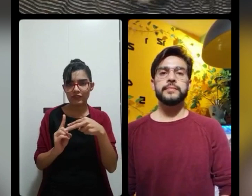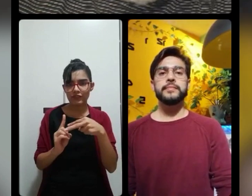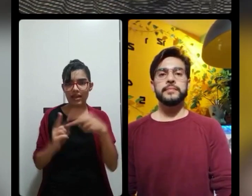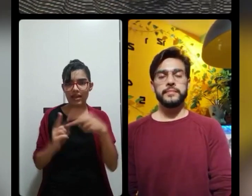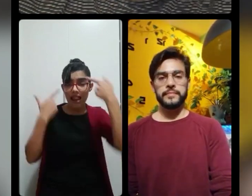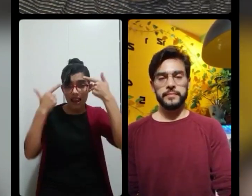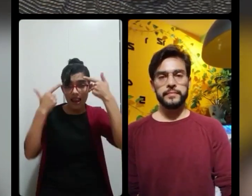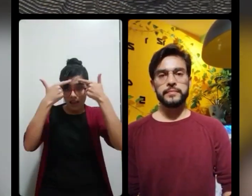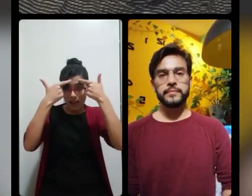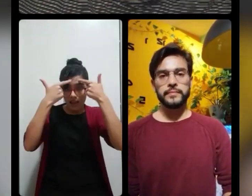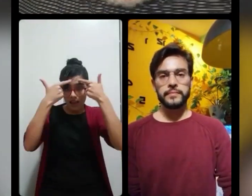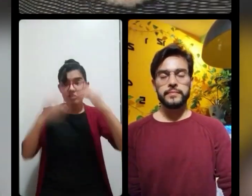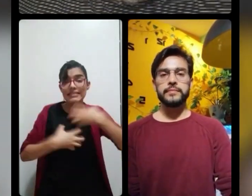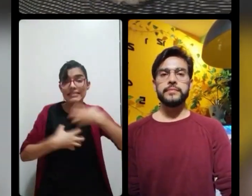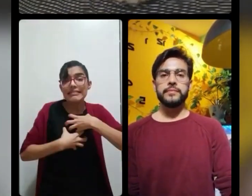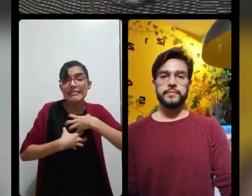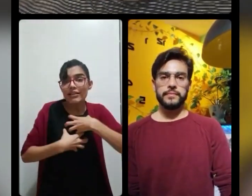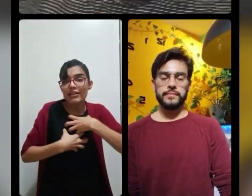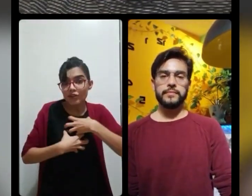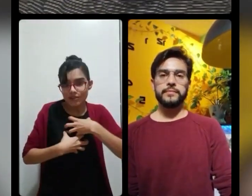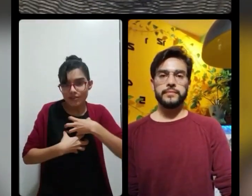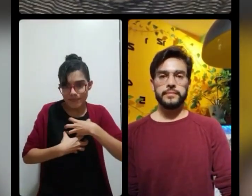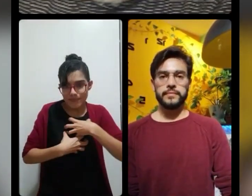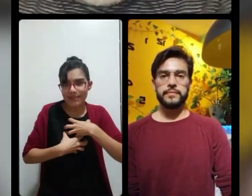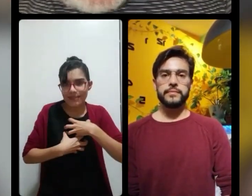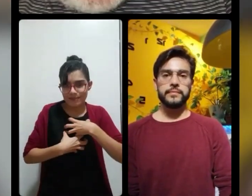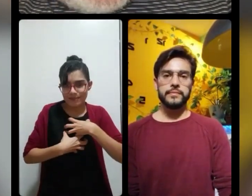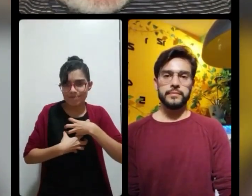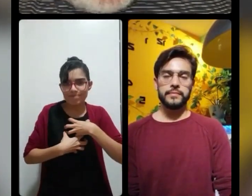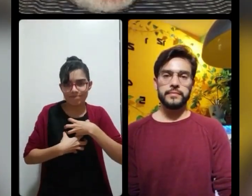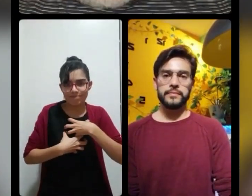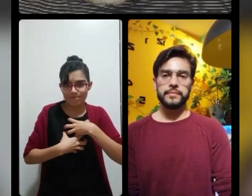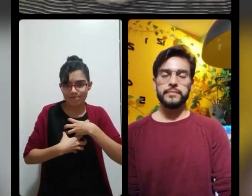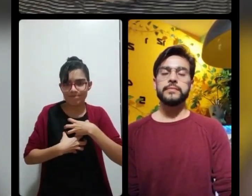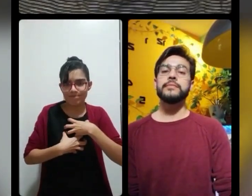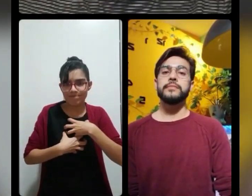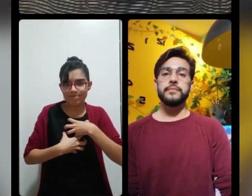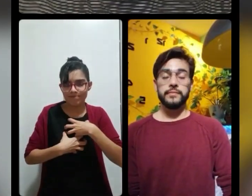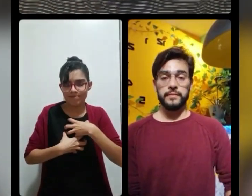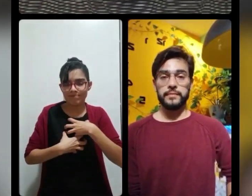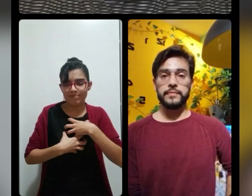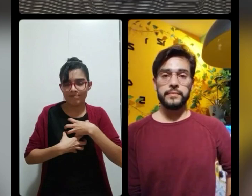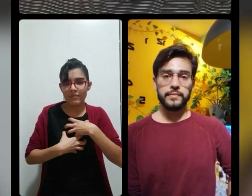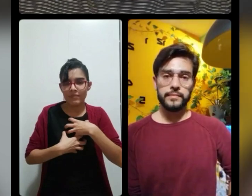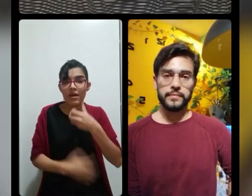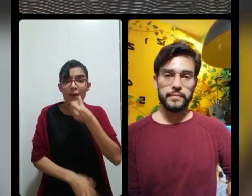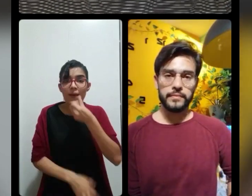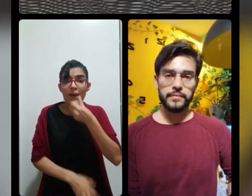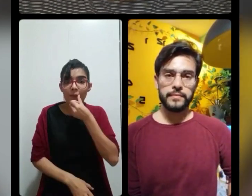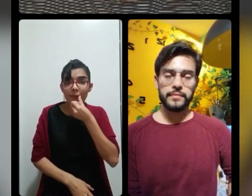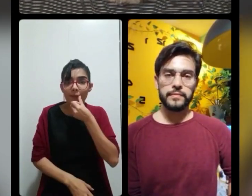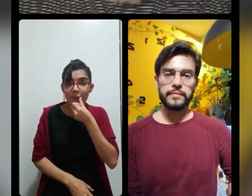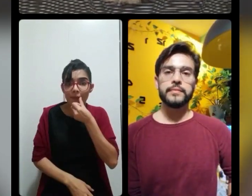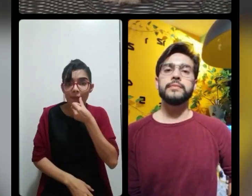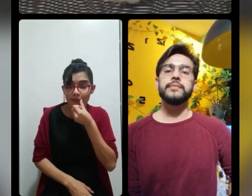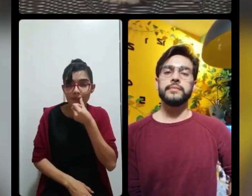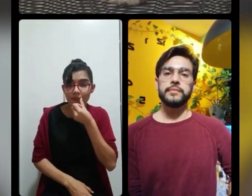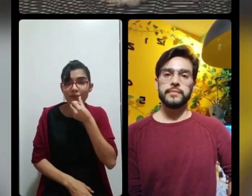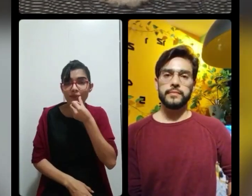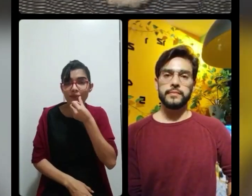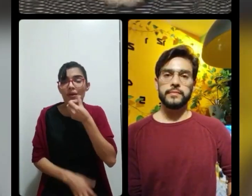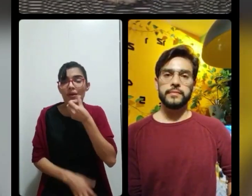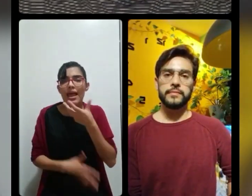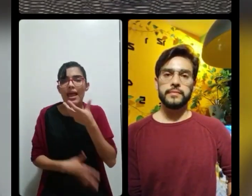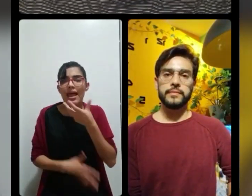não esteriliza, ele não trata de passar a água sanitária. Não, eu acho